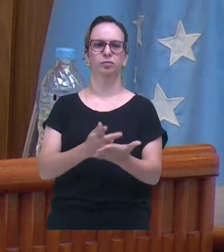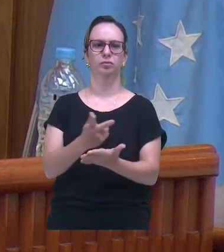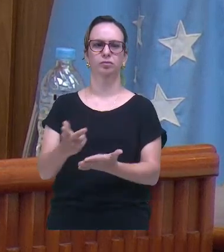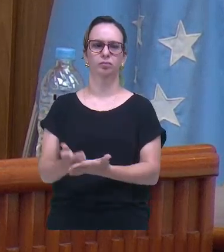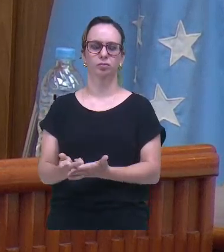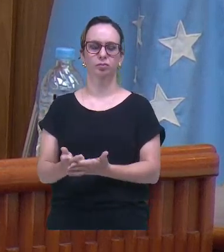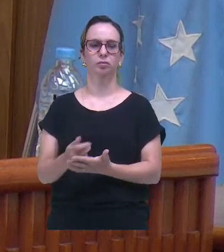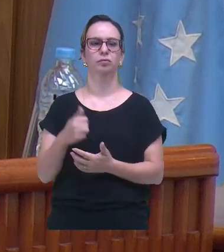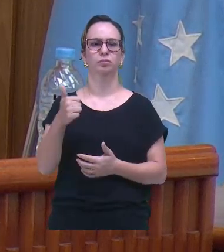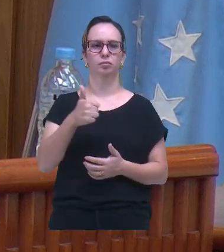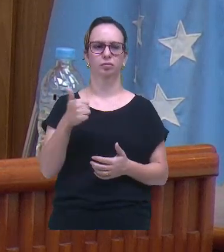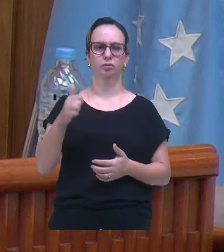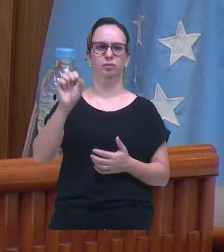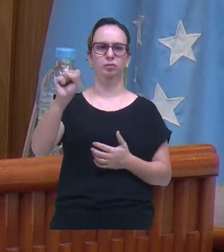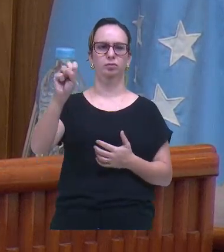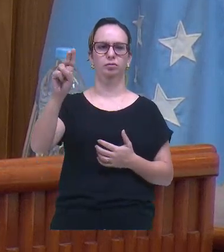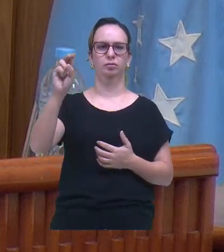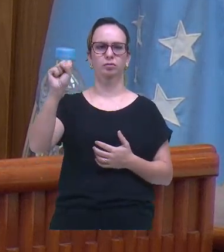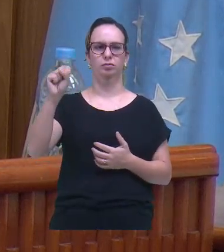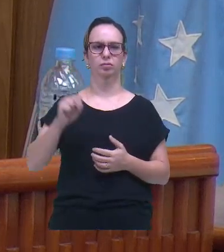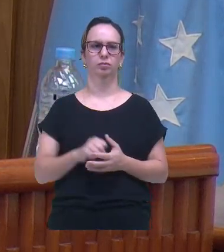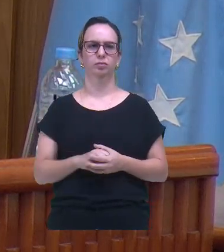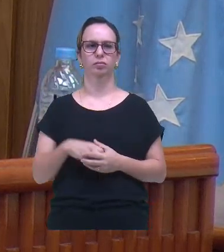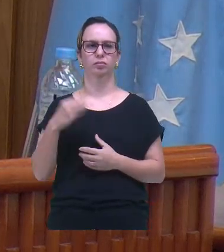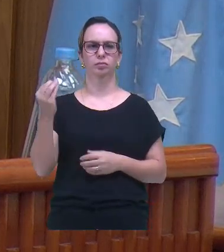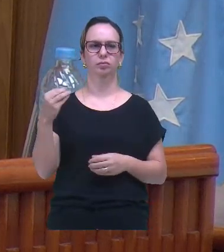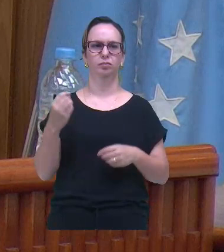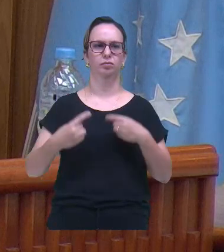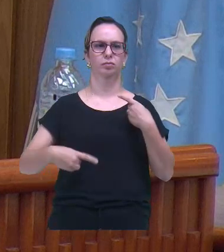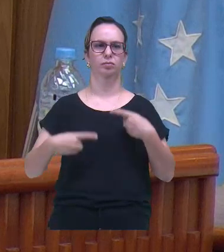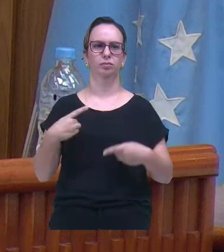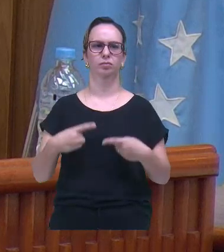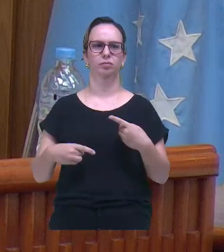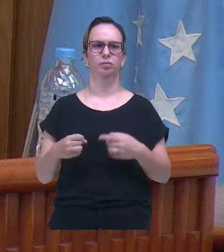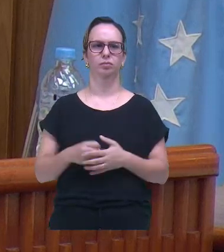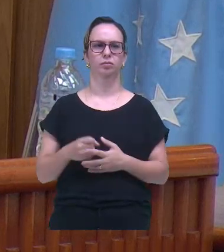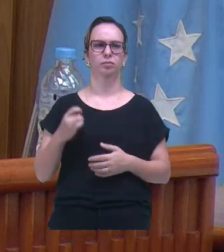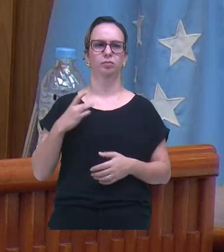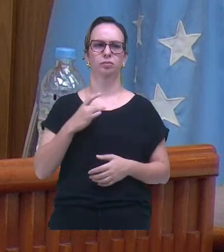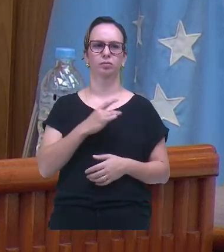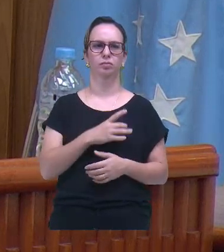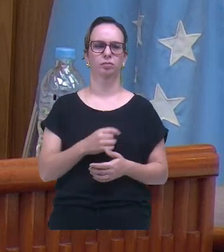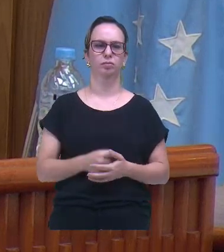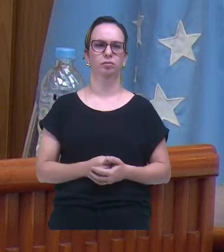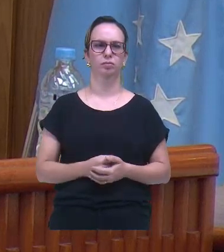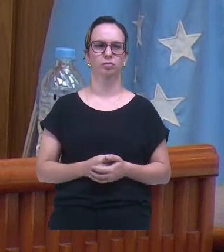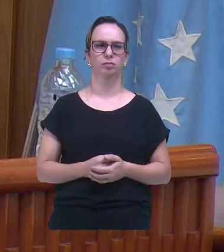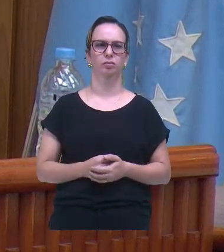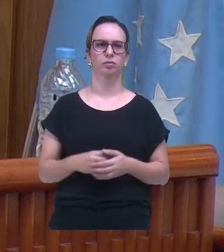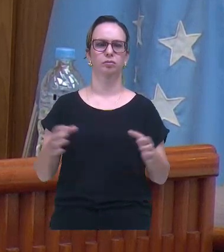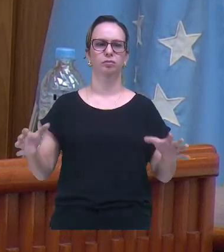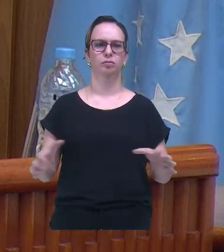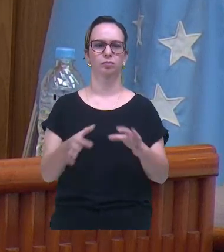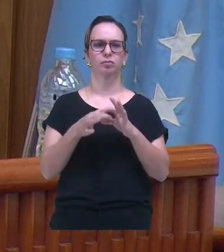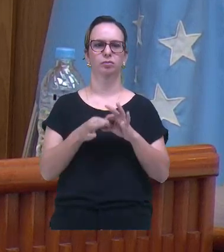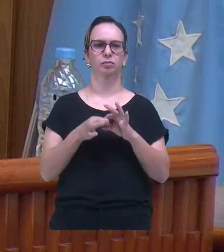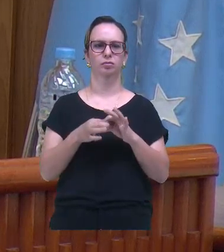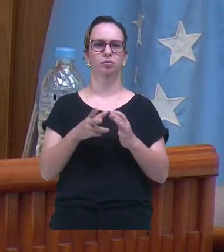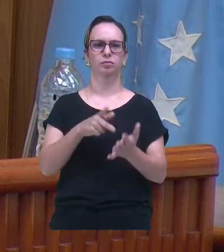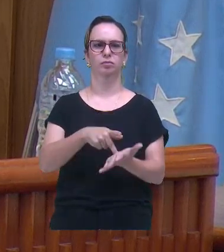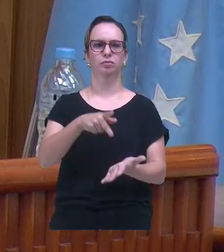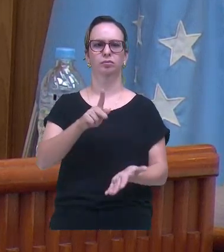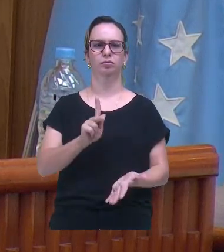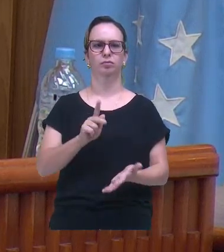SUS, enquanto uma política de saúde de qualidade, universal,